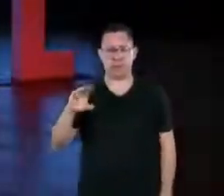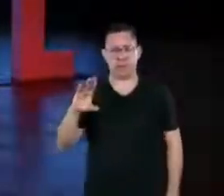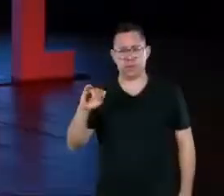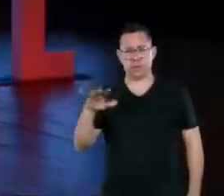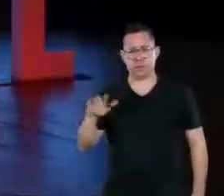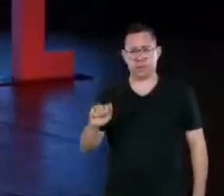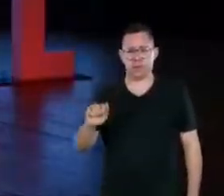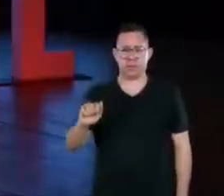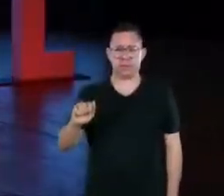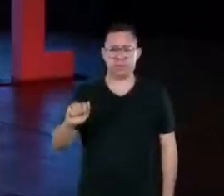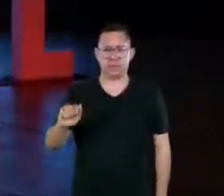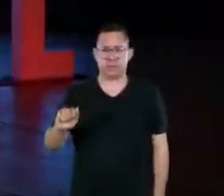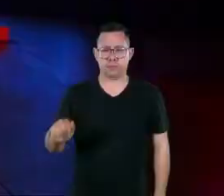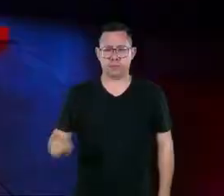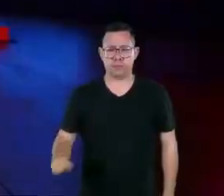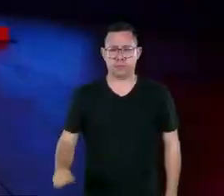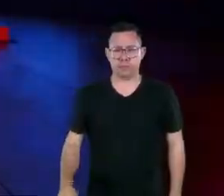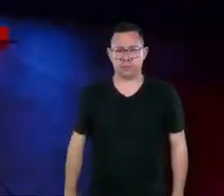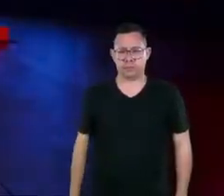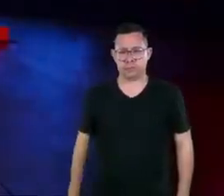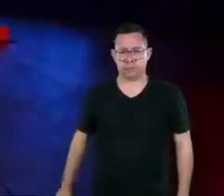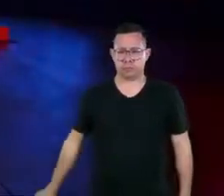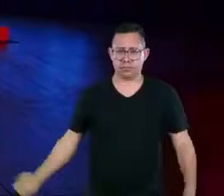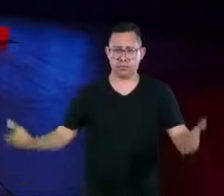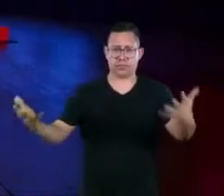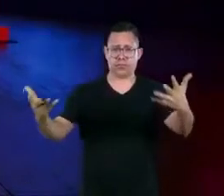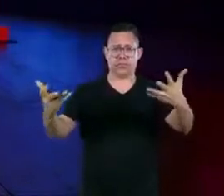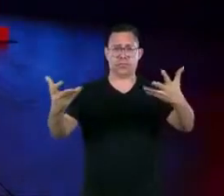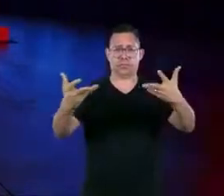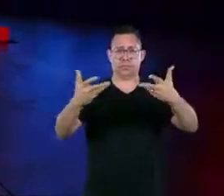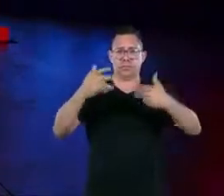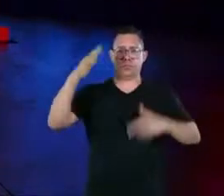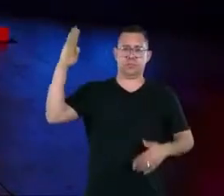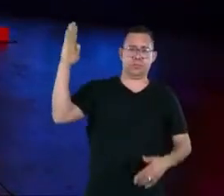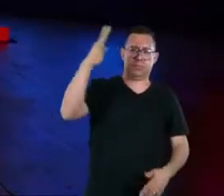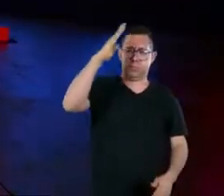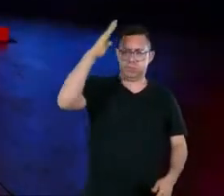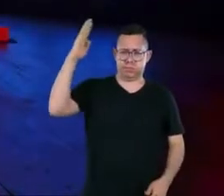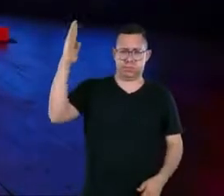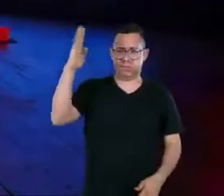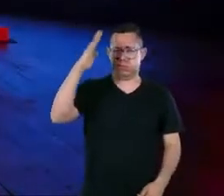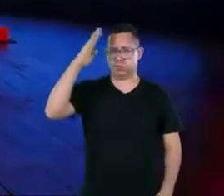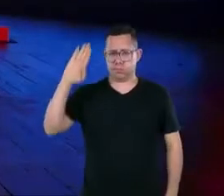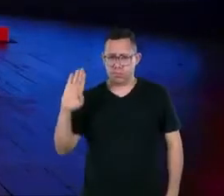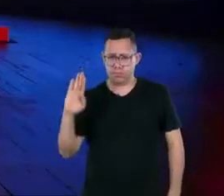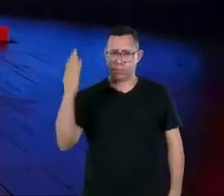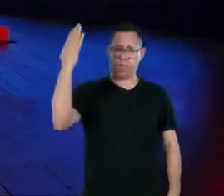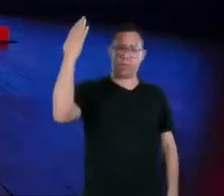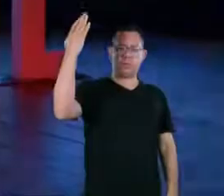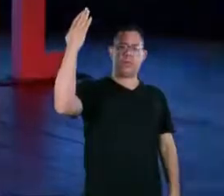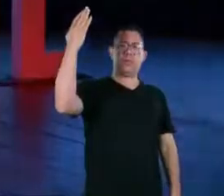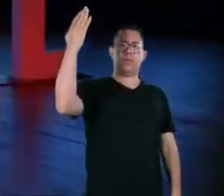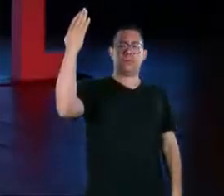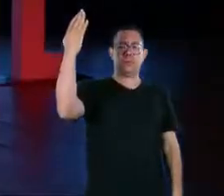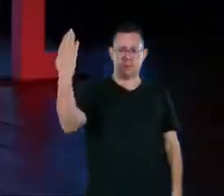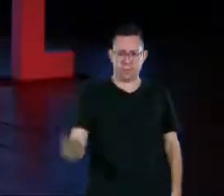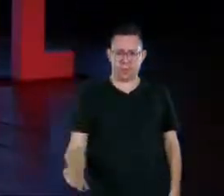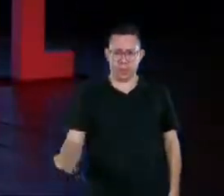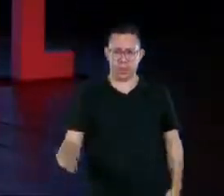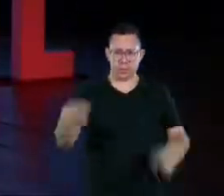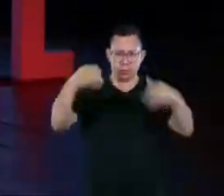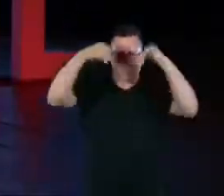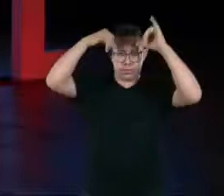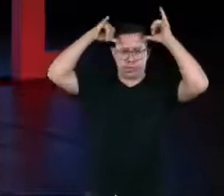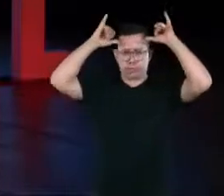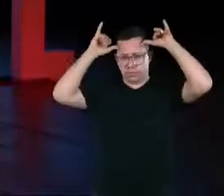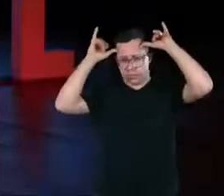cora, coralina. Maravilha, vertigem, artéria, angústia, traição. Um grande boi, um grande